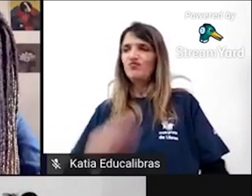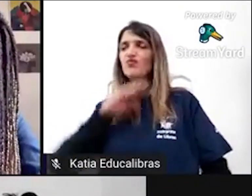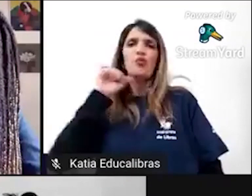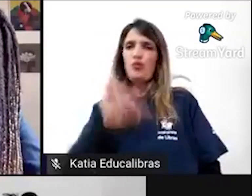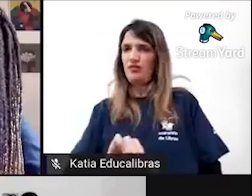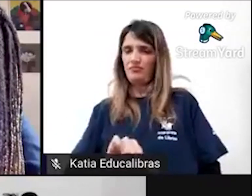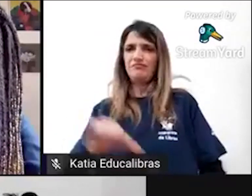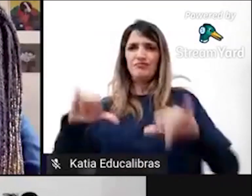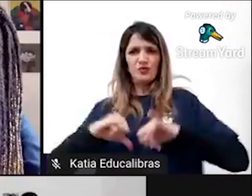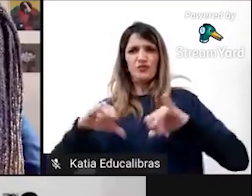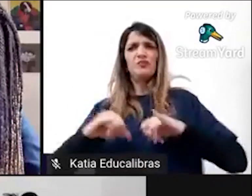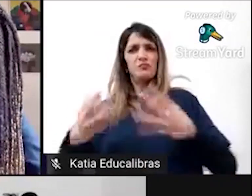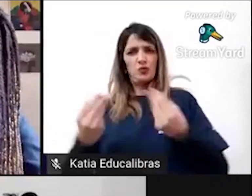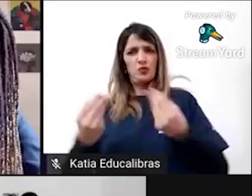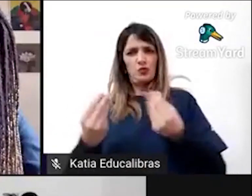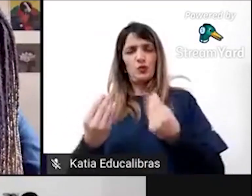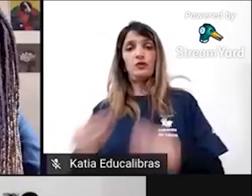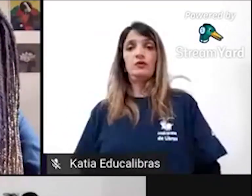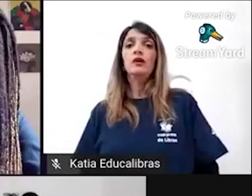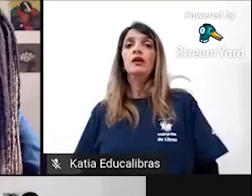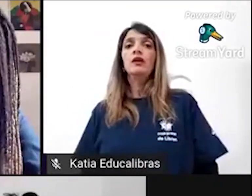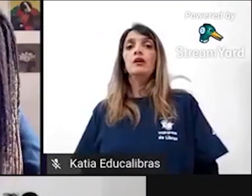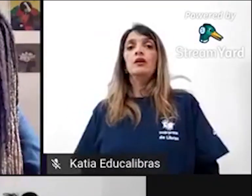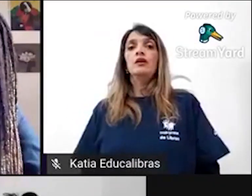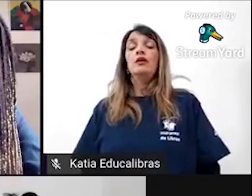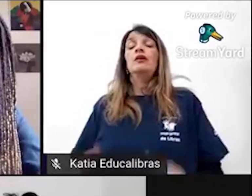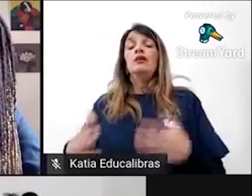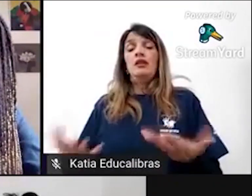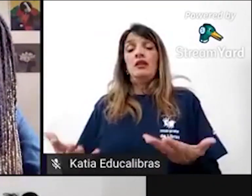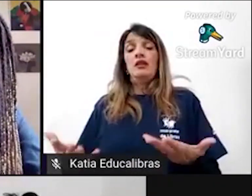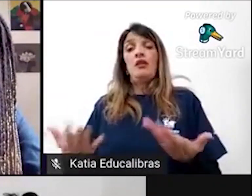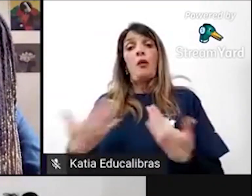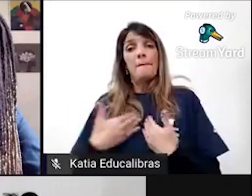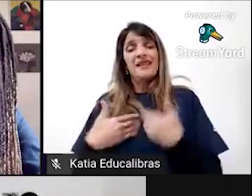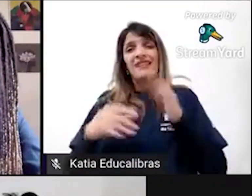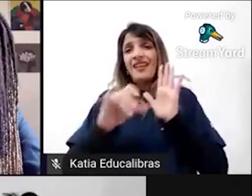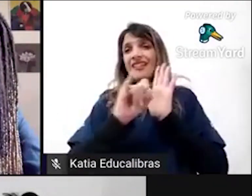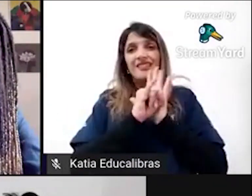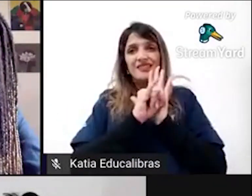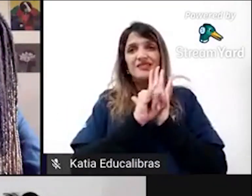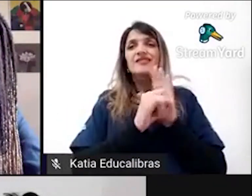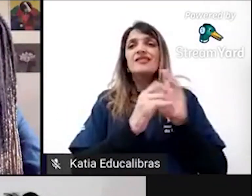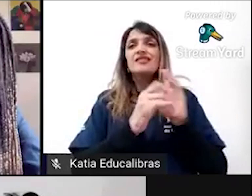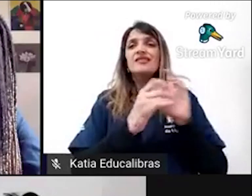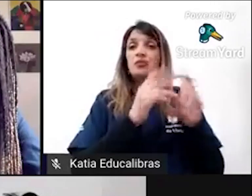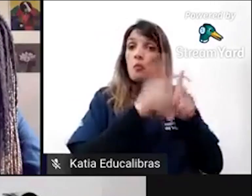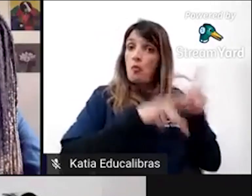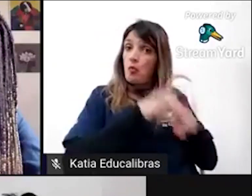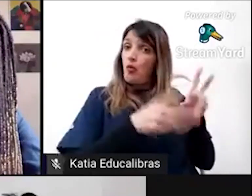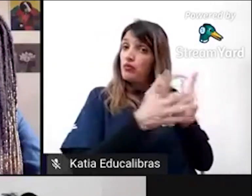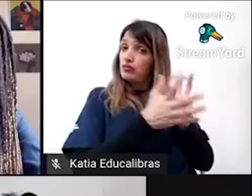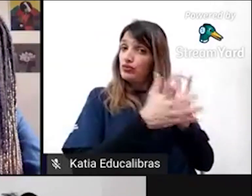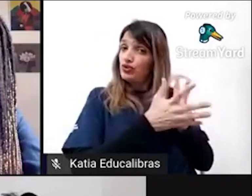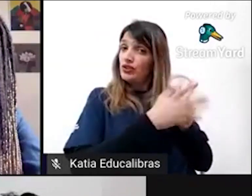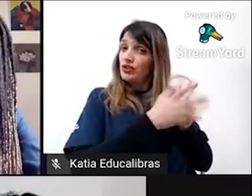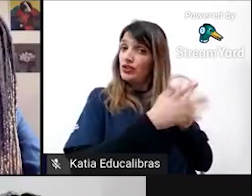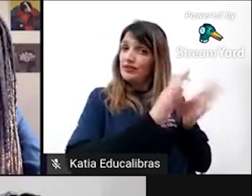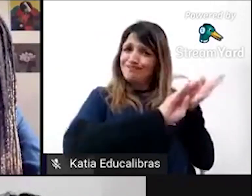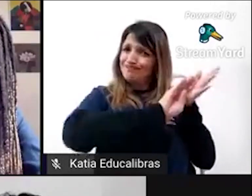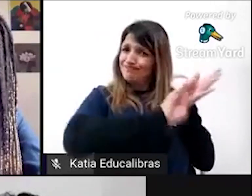Isso, claro, arrancou de mim um pouco dessa minha identidade, pelo menos nessa primeira fase,